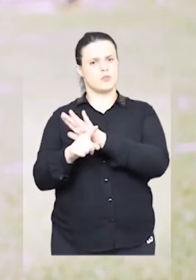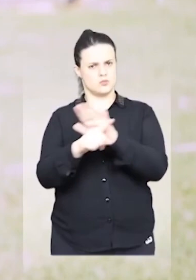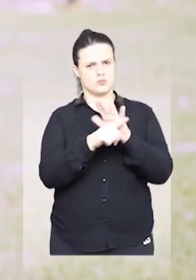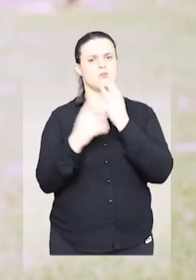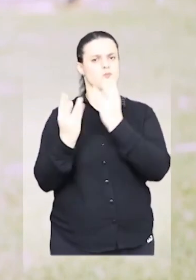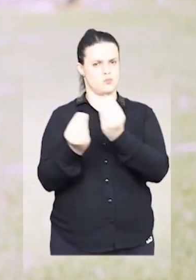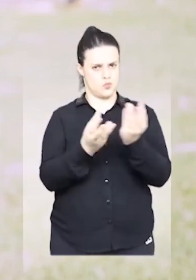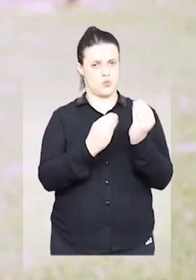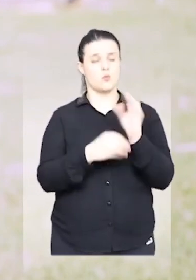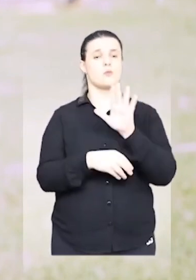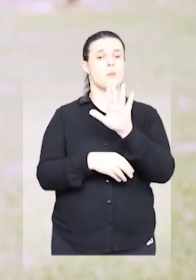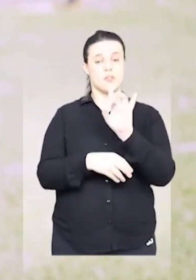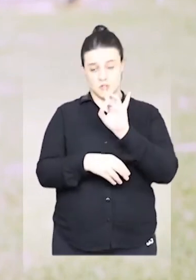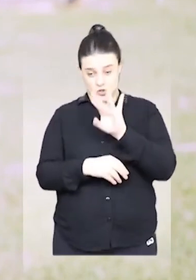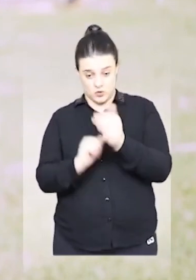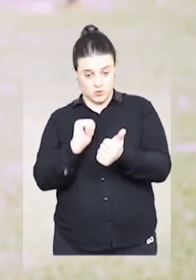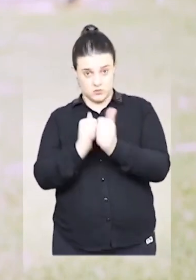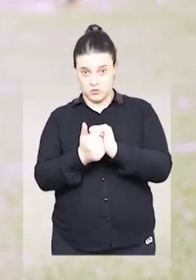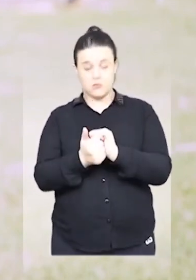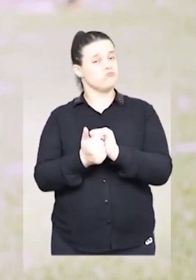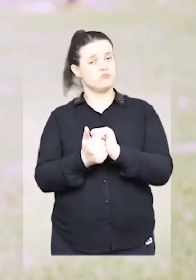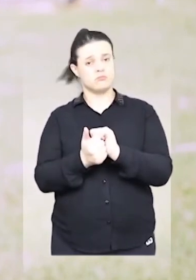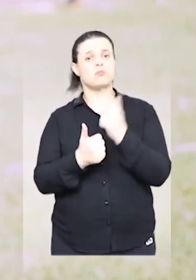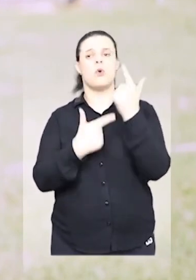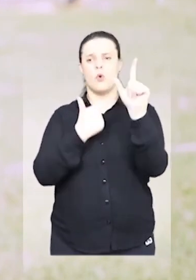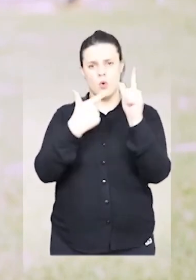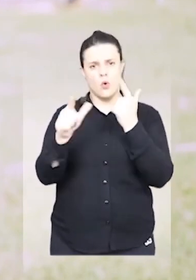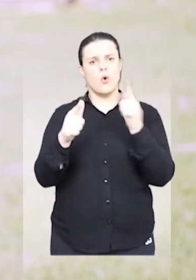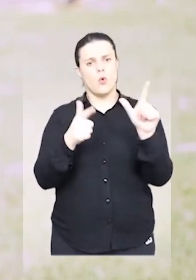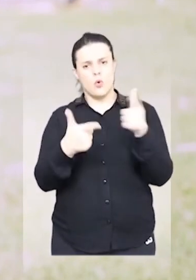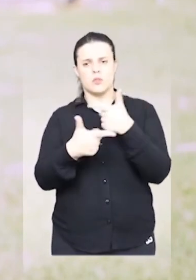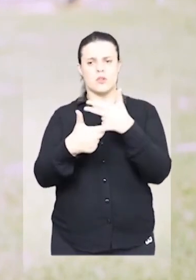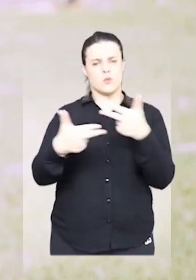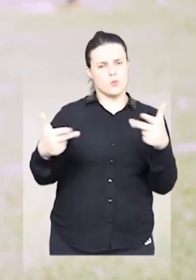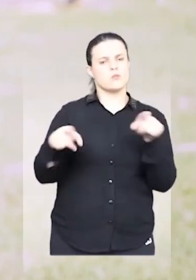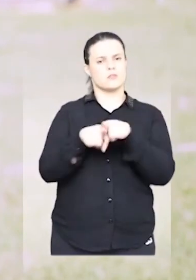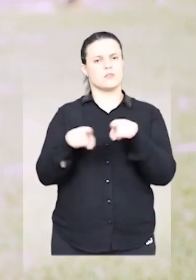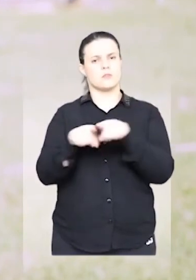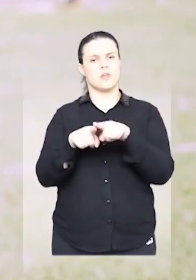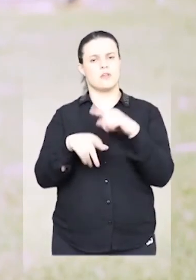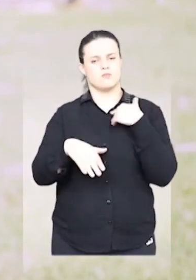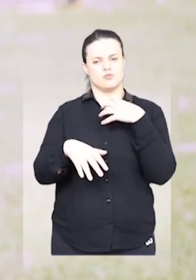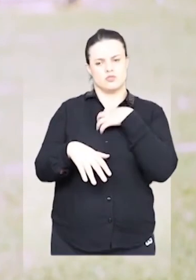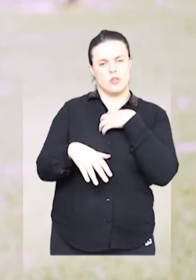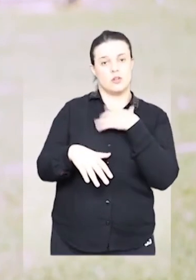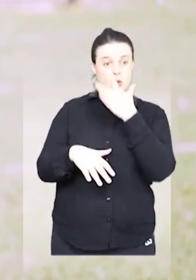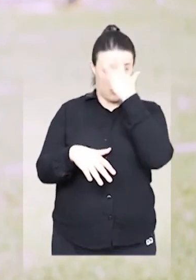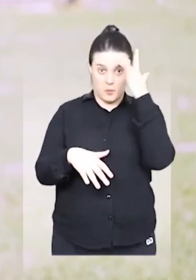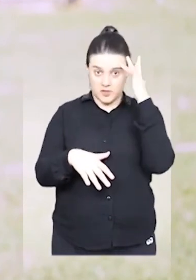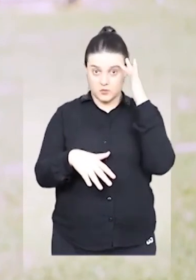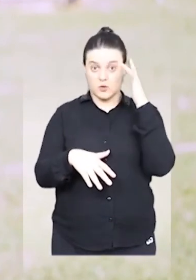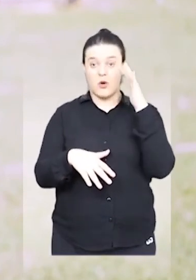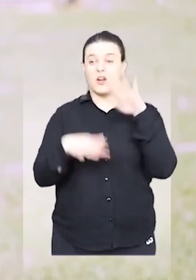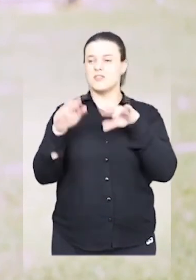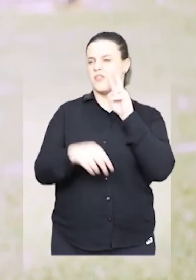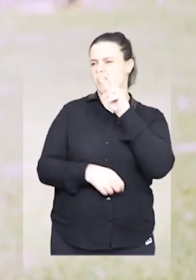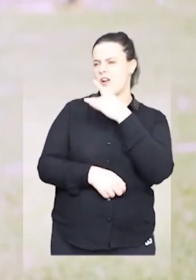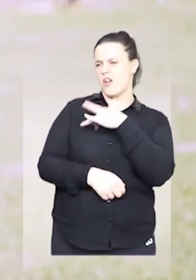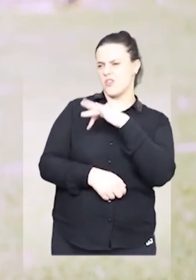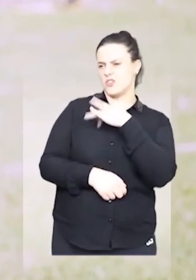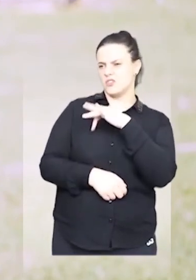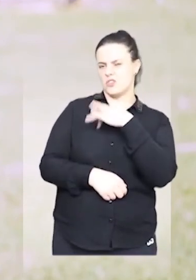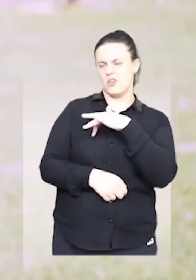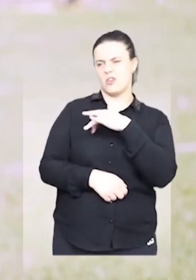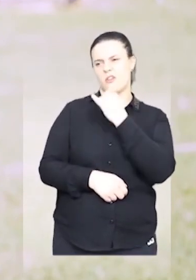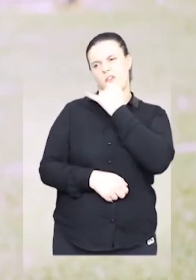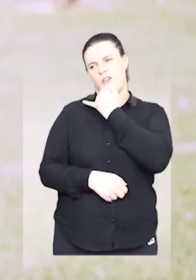acho que o esporte ajudou muito, mas não só o esporte, outras atitudes também. Então, as pessoas que às